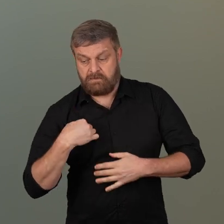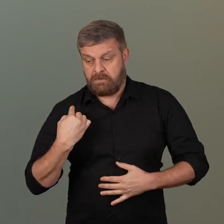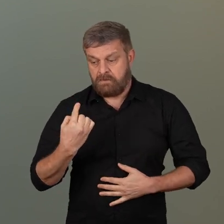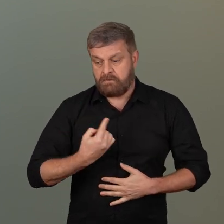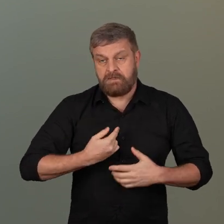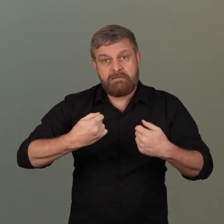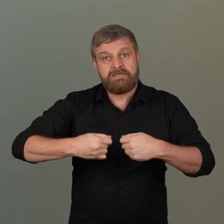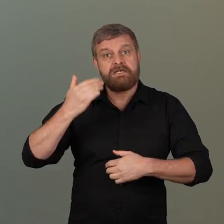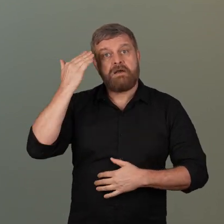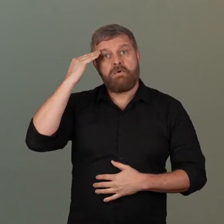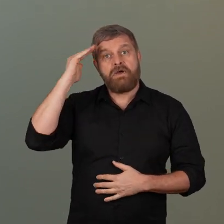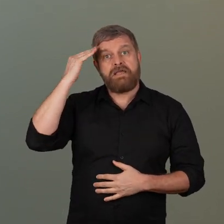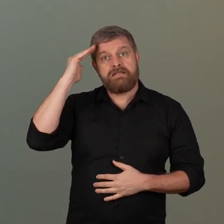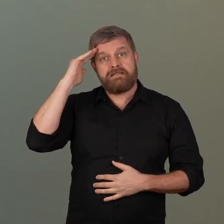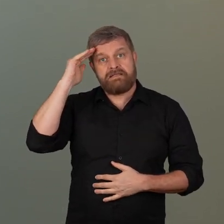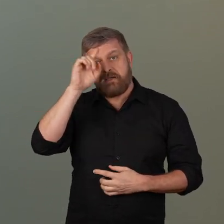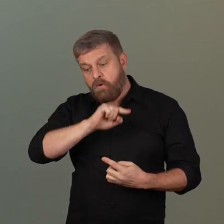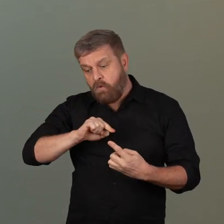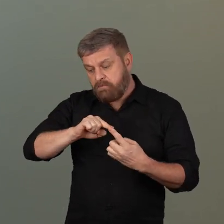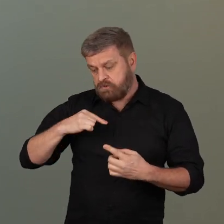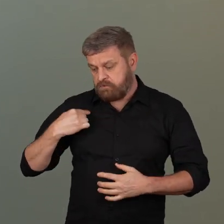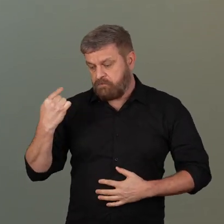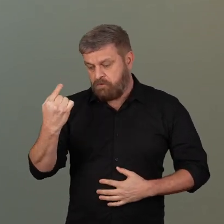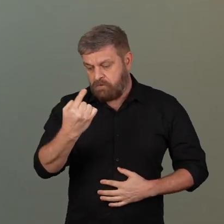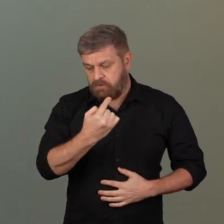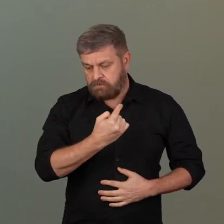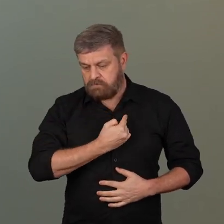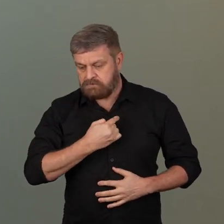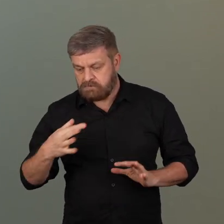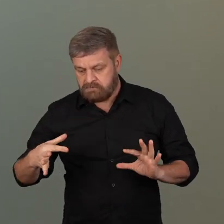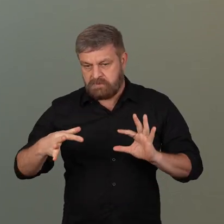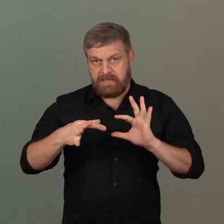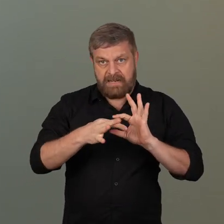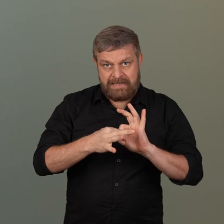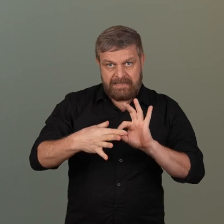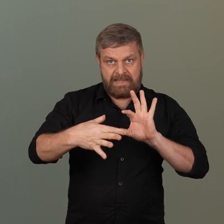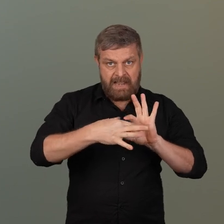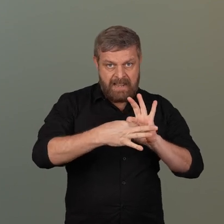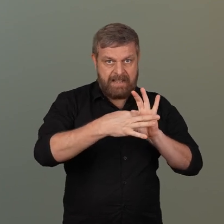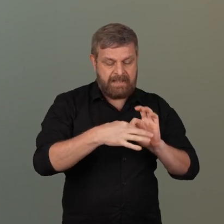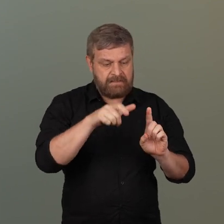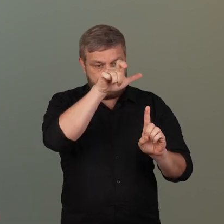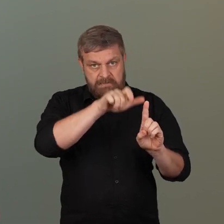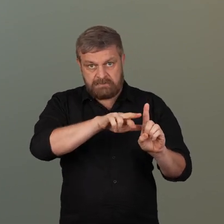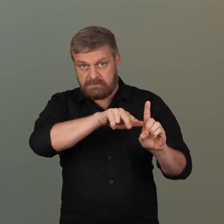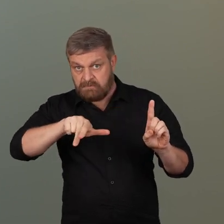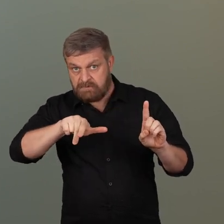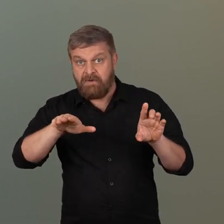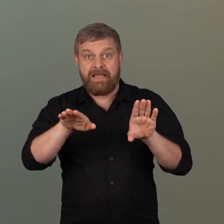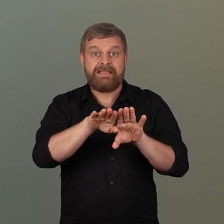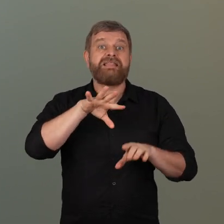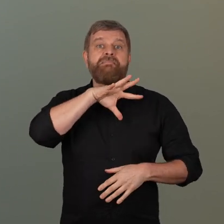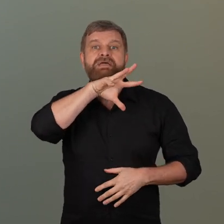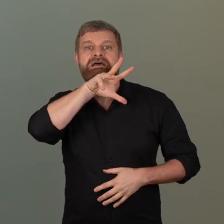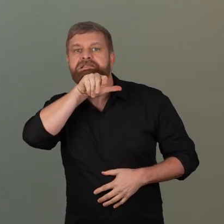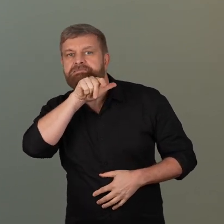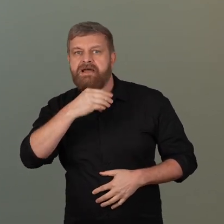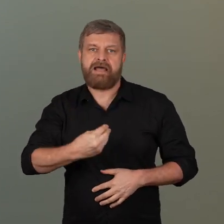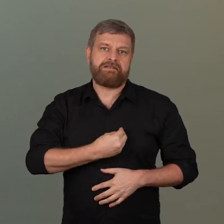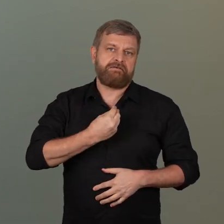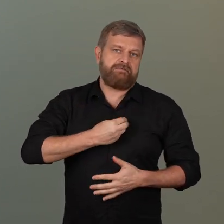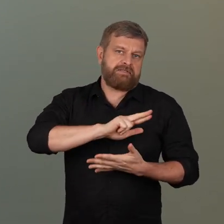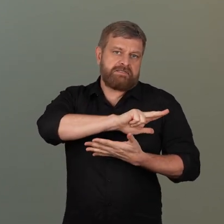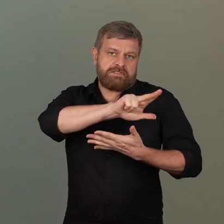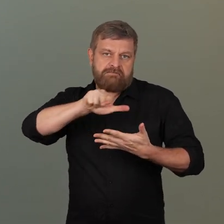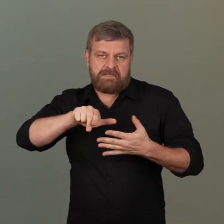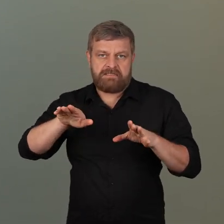entender isso para entender que somos ligados aos outros seres não humanos, que somos ligados